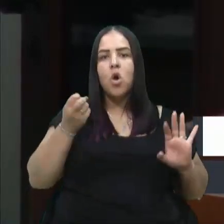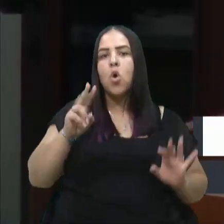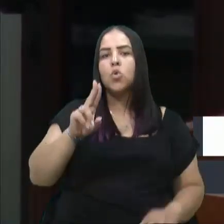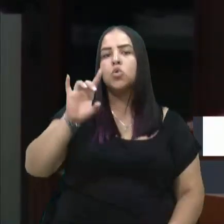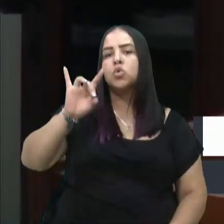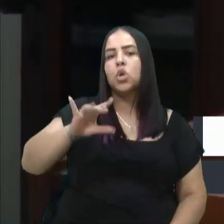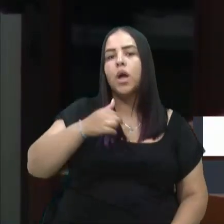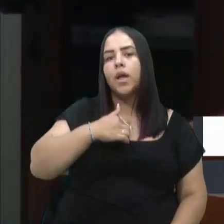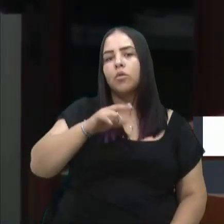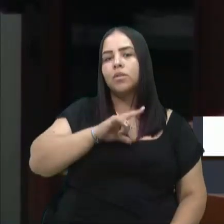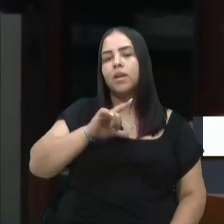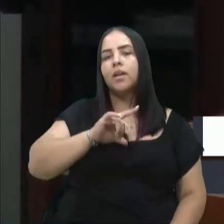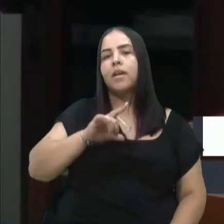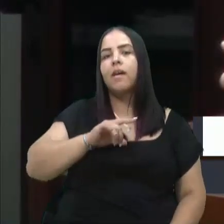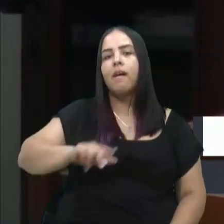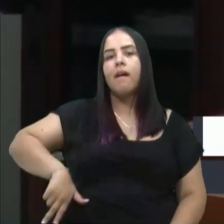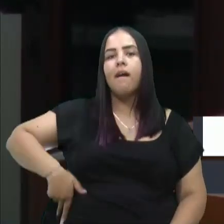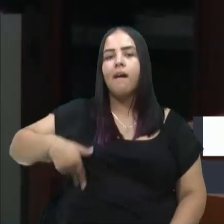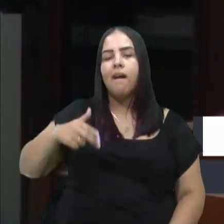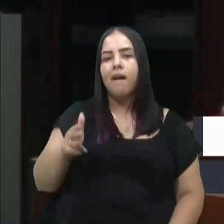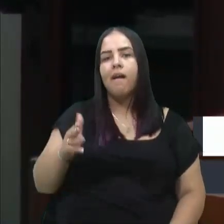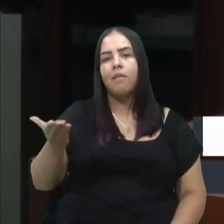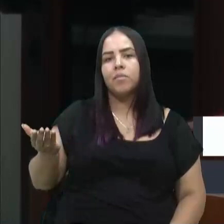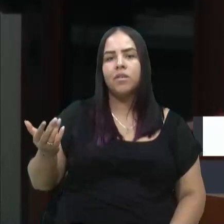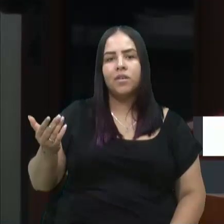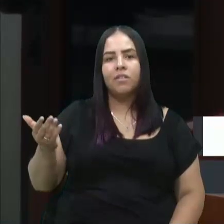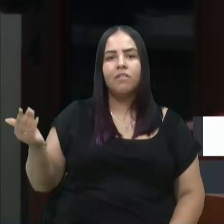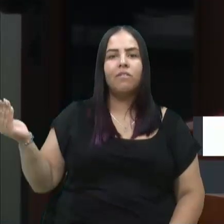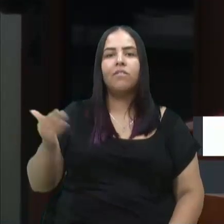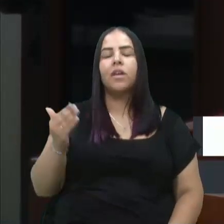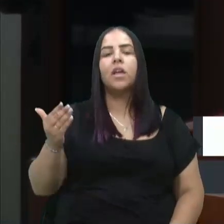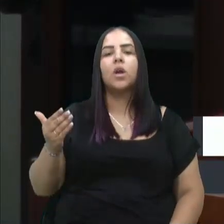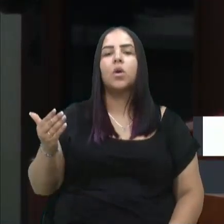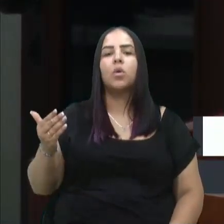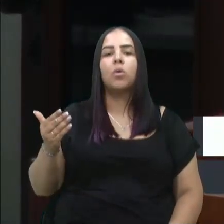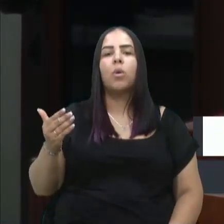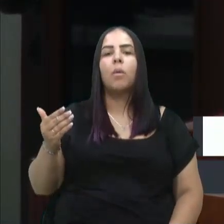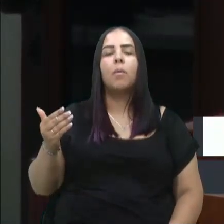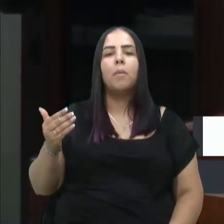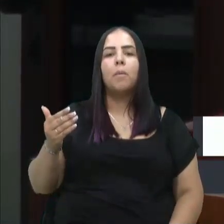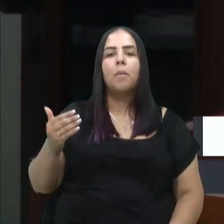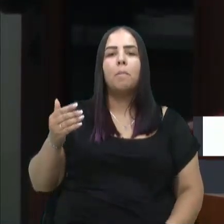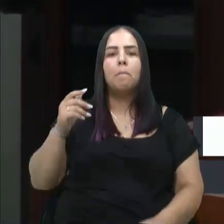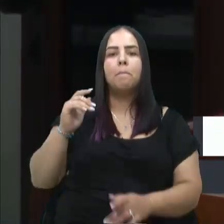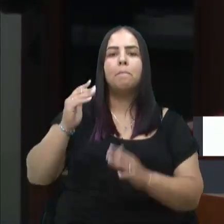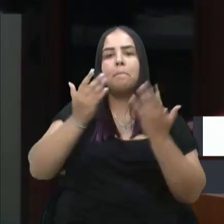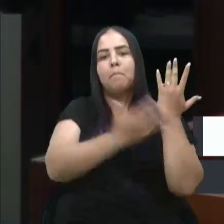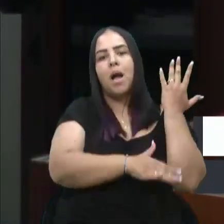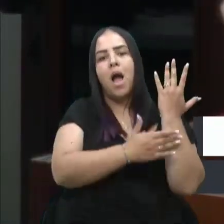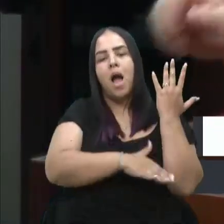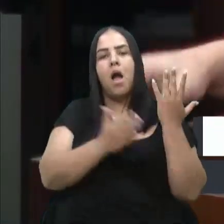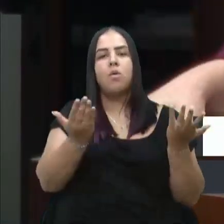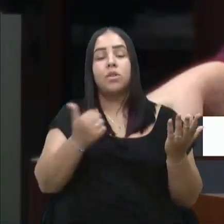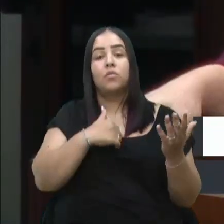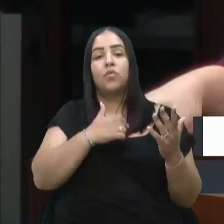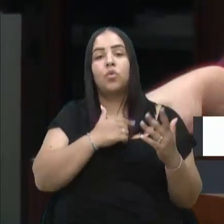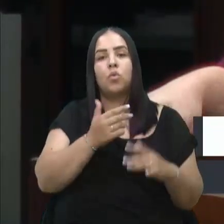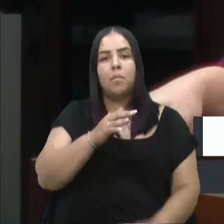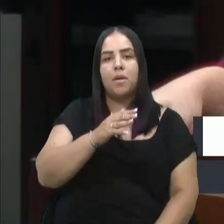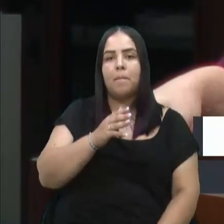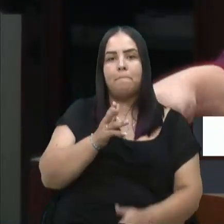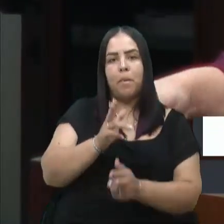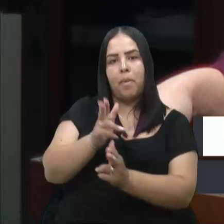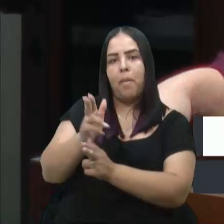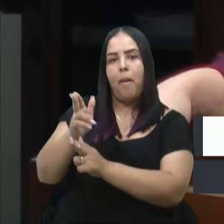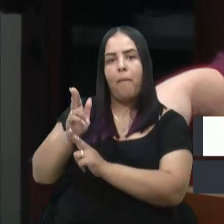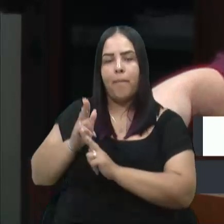com a arma, tu vem contra um pedaço de pau que eu vou com um revólver, com uma espingarda, ou com uma metralhadora, enfim.